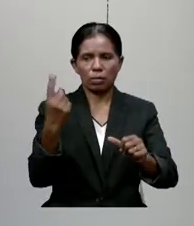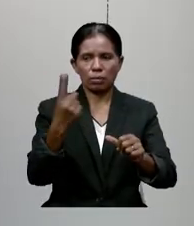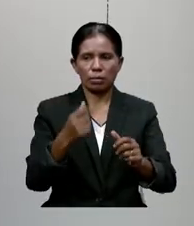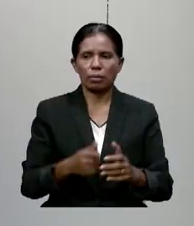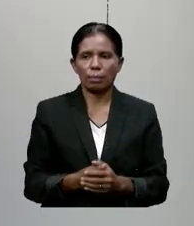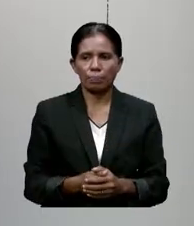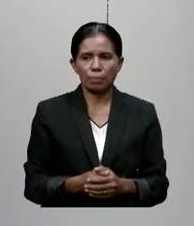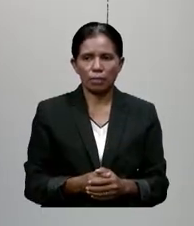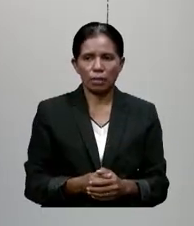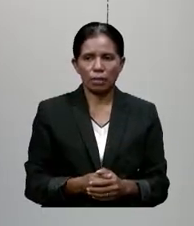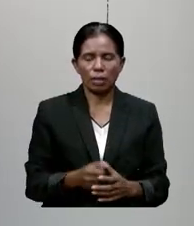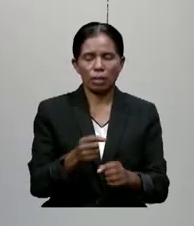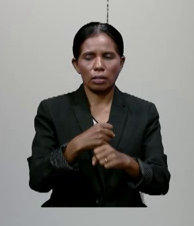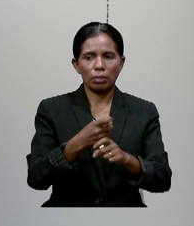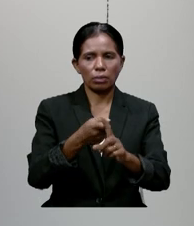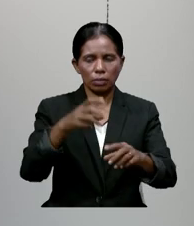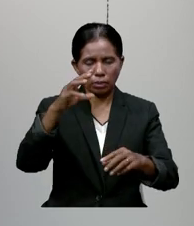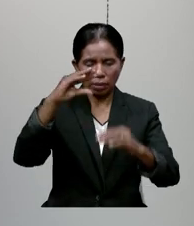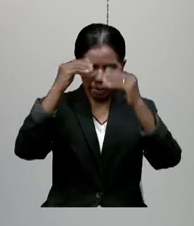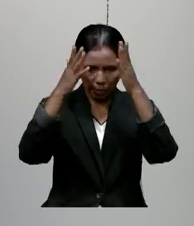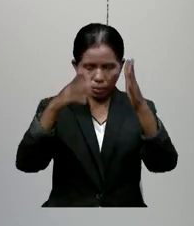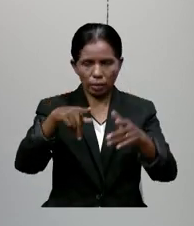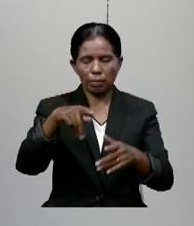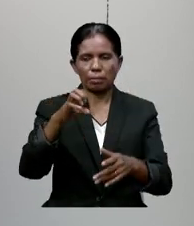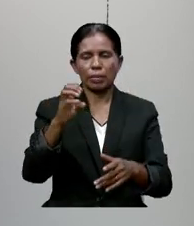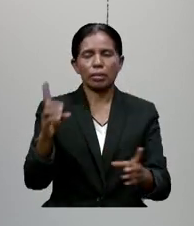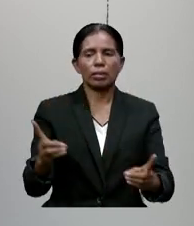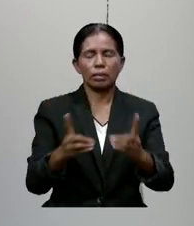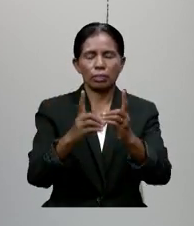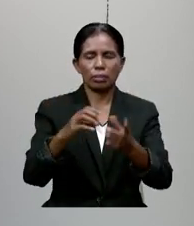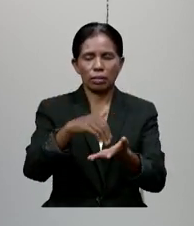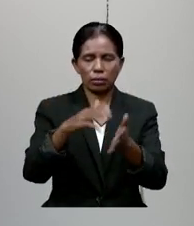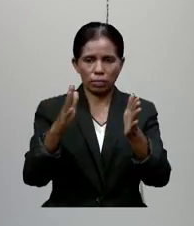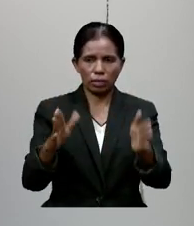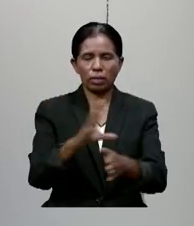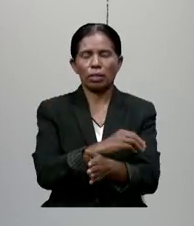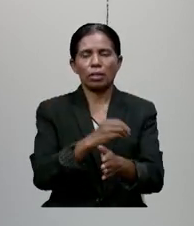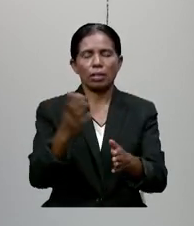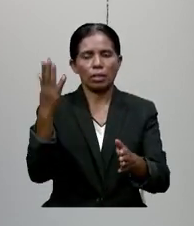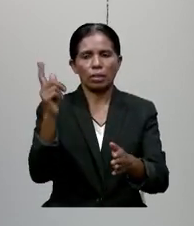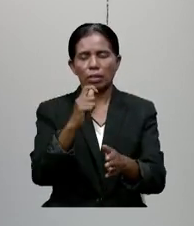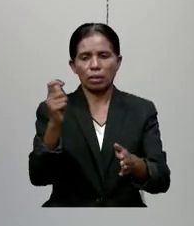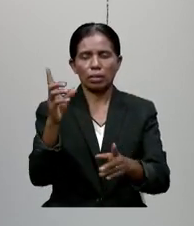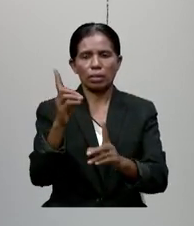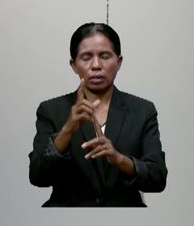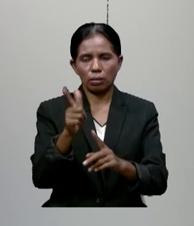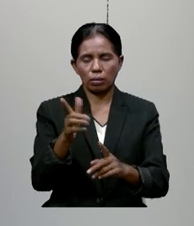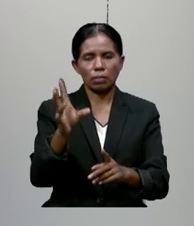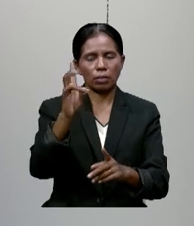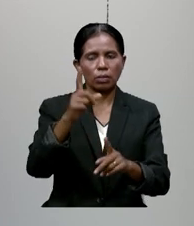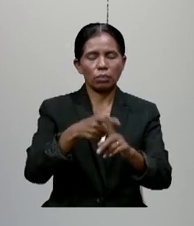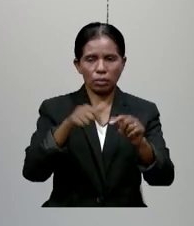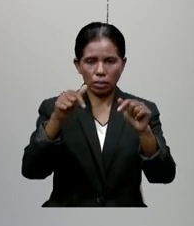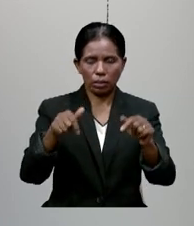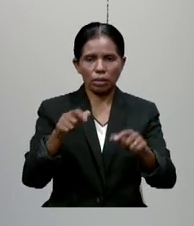Agressão física no B comete-se professor Pedro da Conceição a seu estudante José López Guzmão. Acontece a terça lorong rono sem itufulane, mais ou